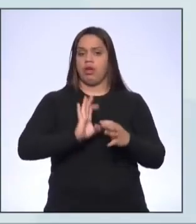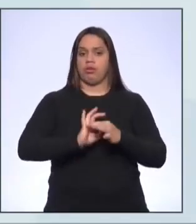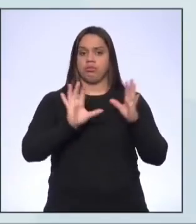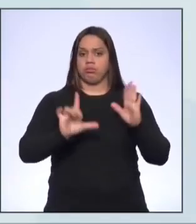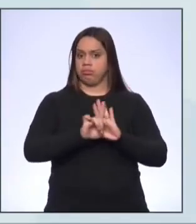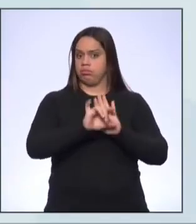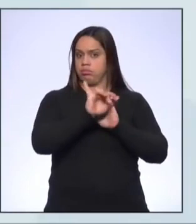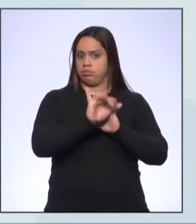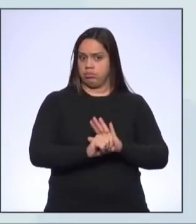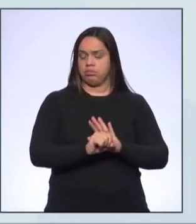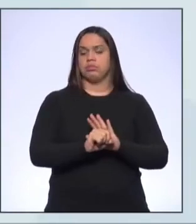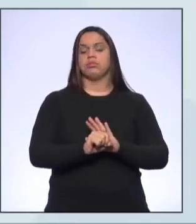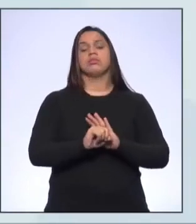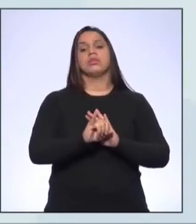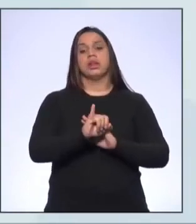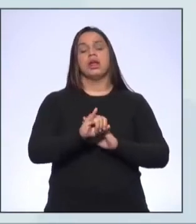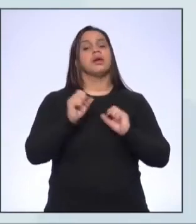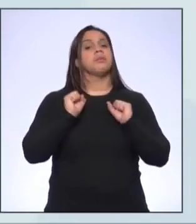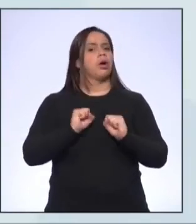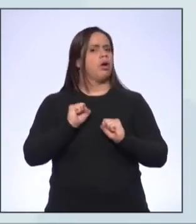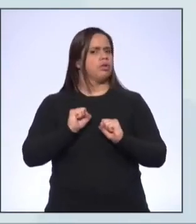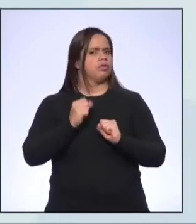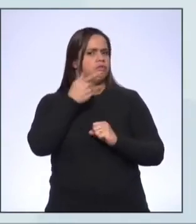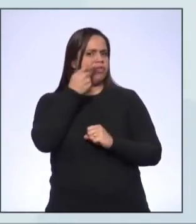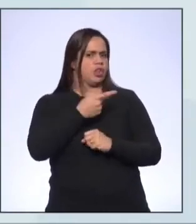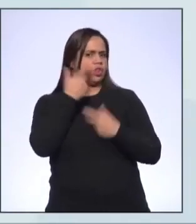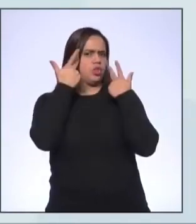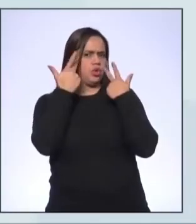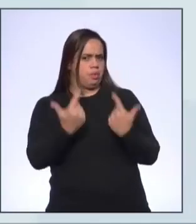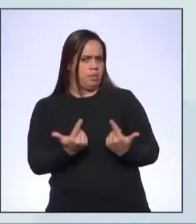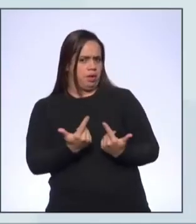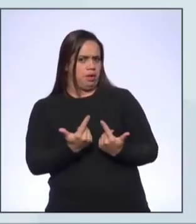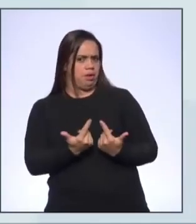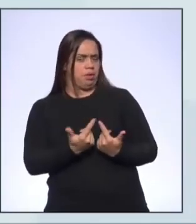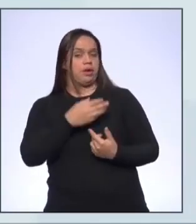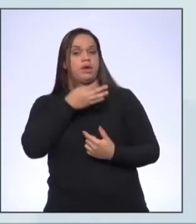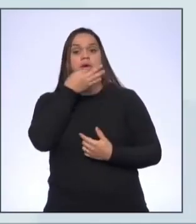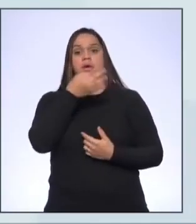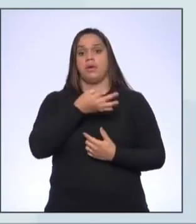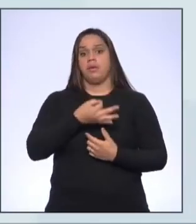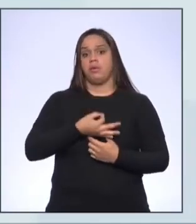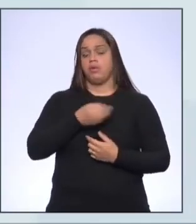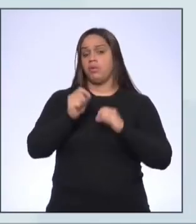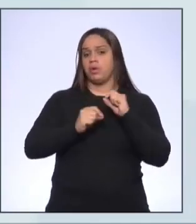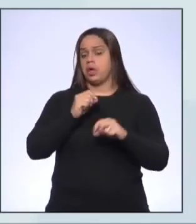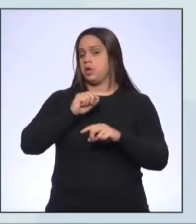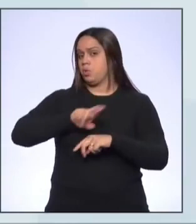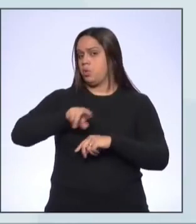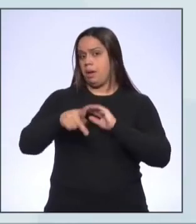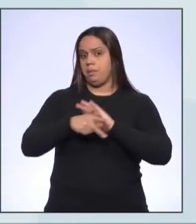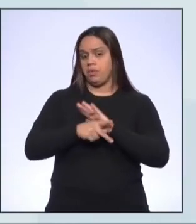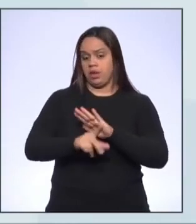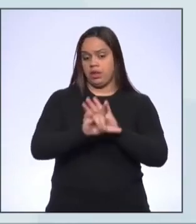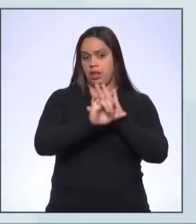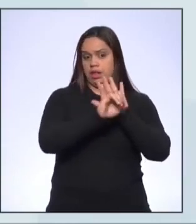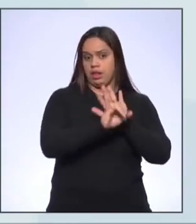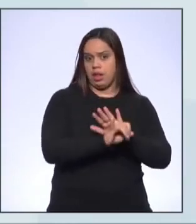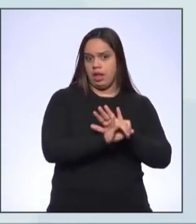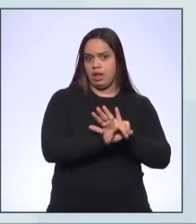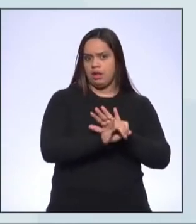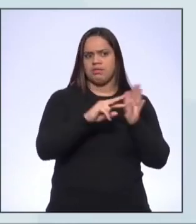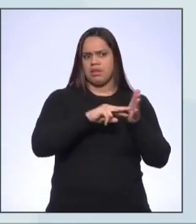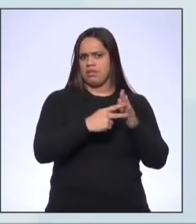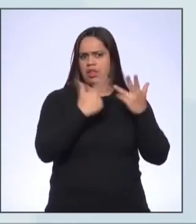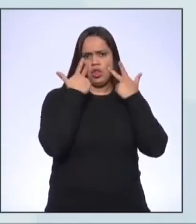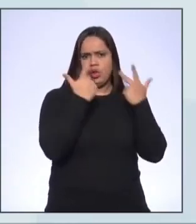lei, podemos considerar isso como normal? Ou seja, ele argumenta que, olha, não é porque está na lei que é normal. Né?